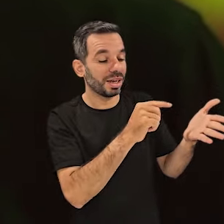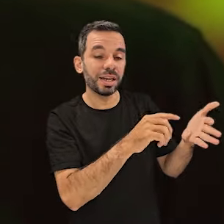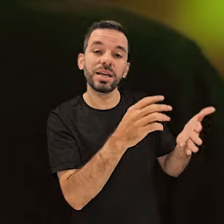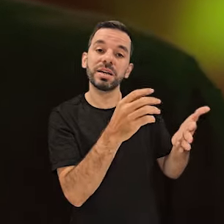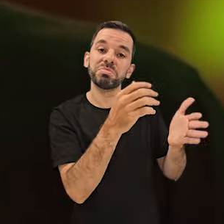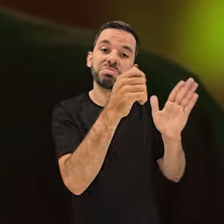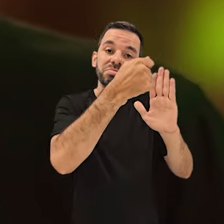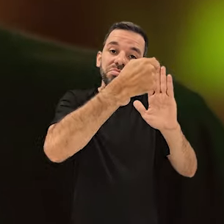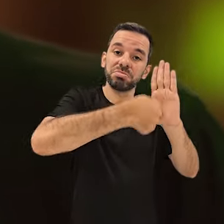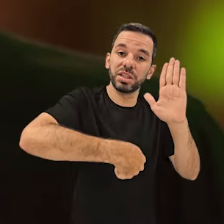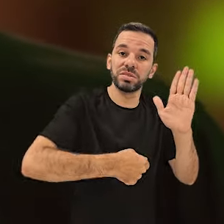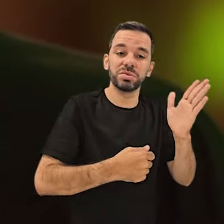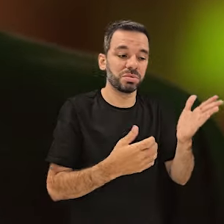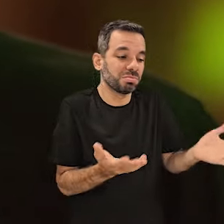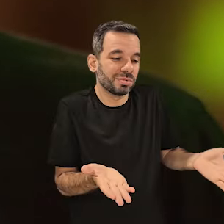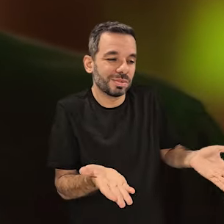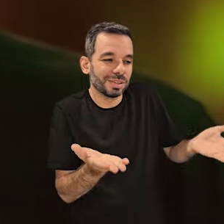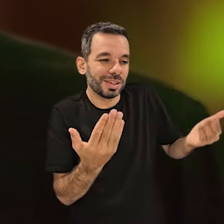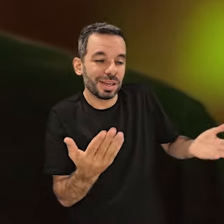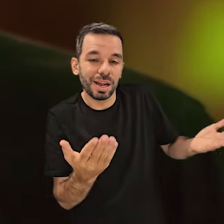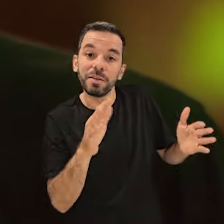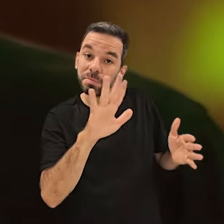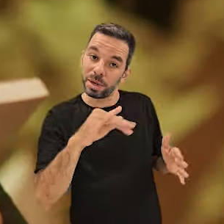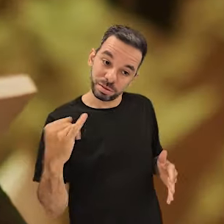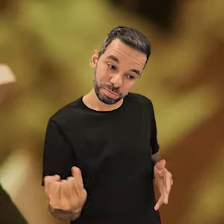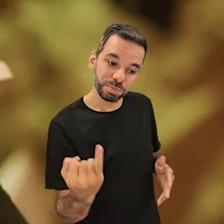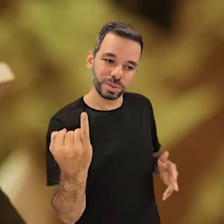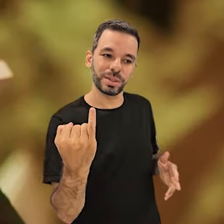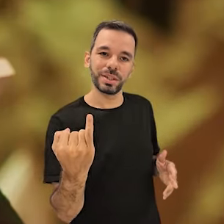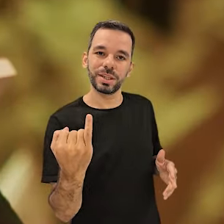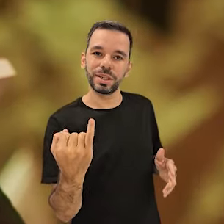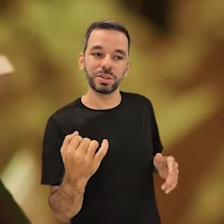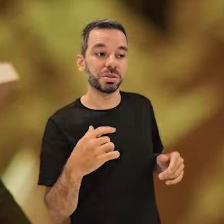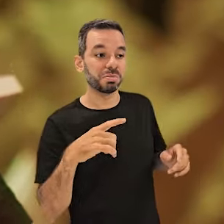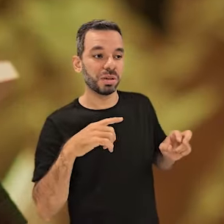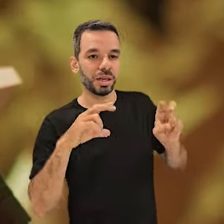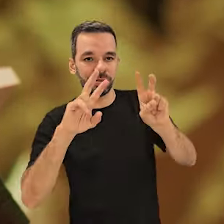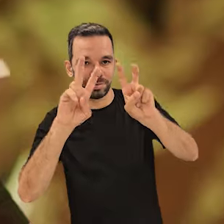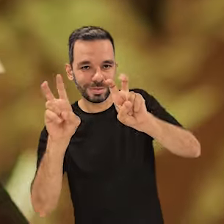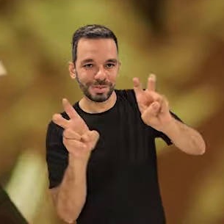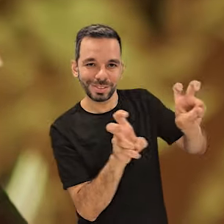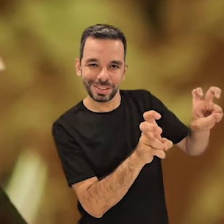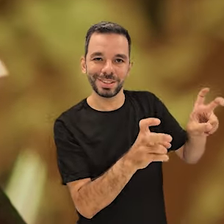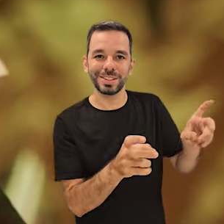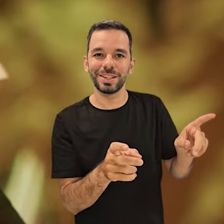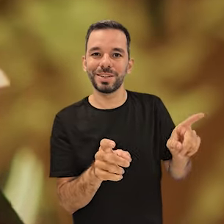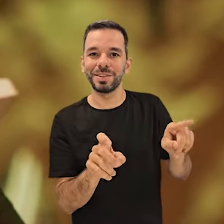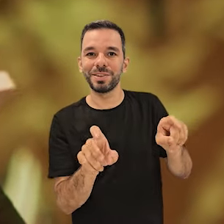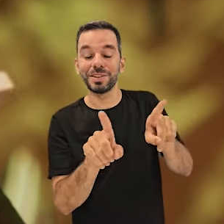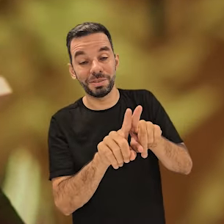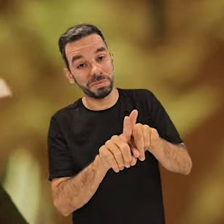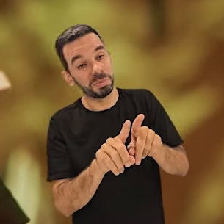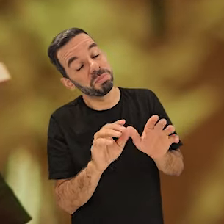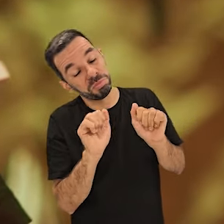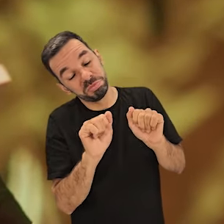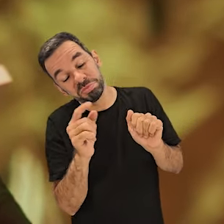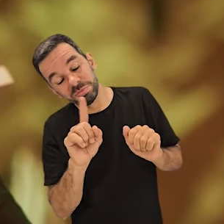textos leves, em textos muito importantes, com citações ou não, mas com uma